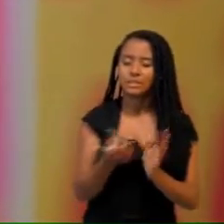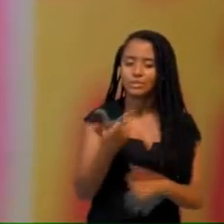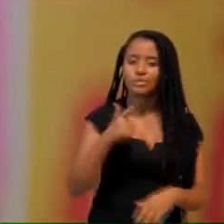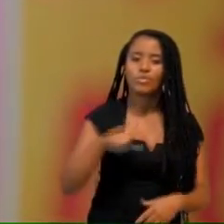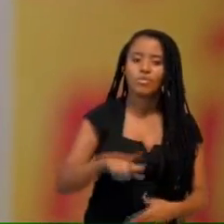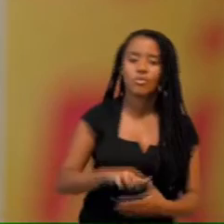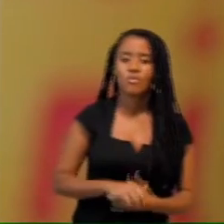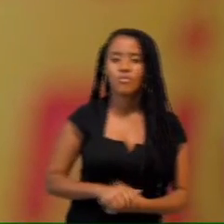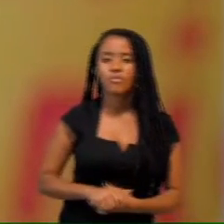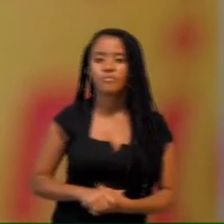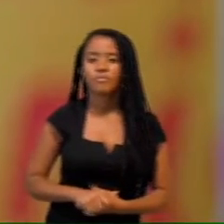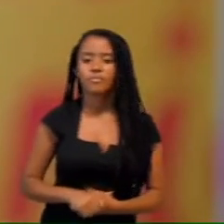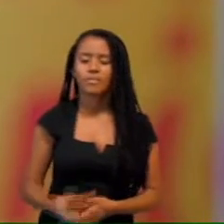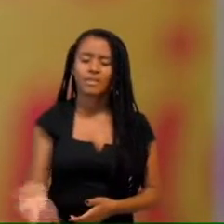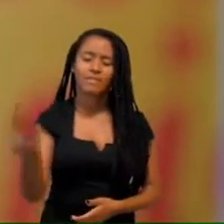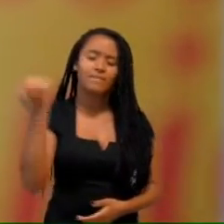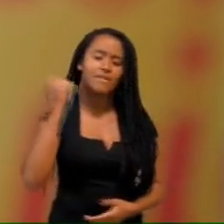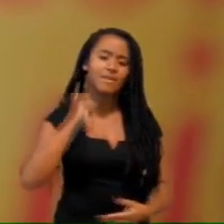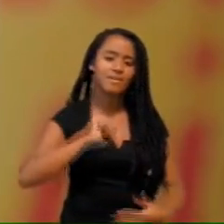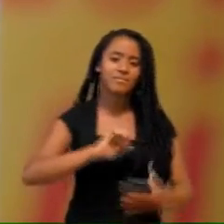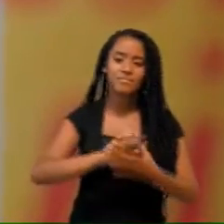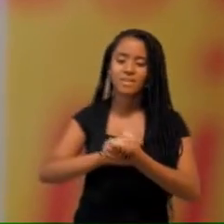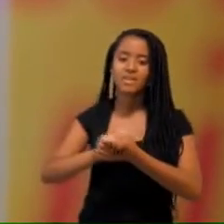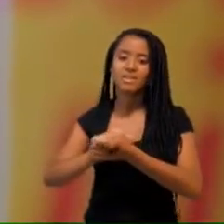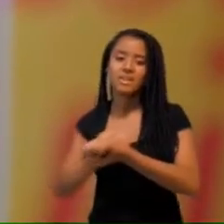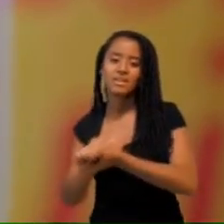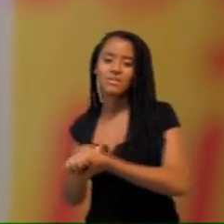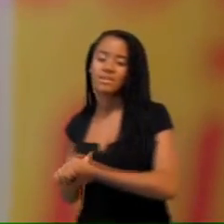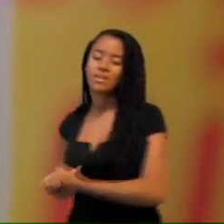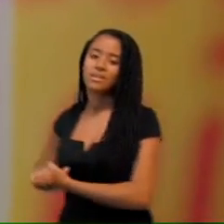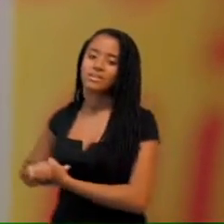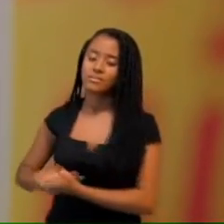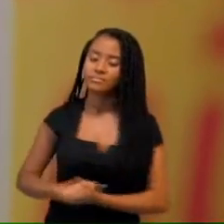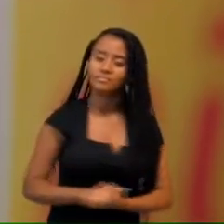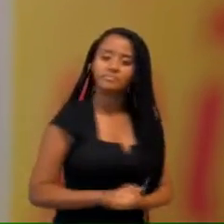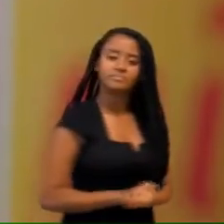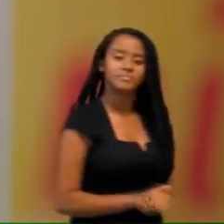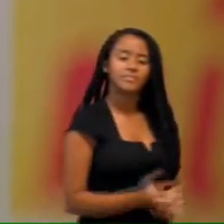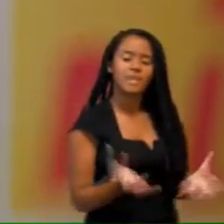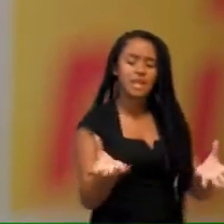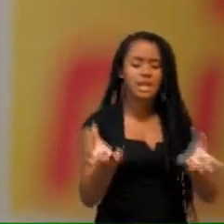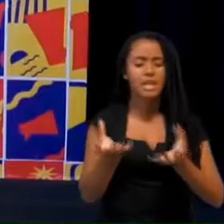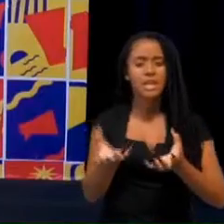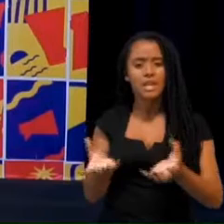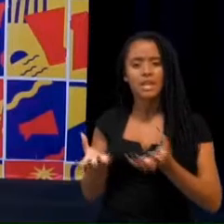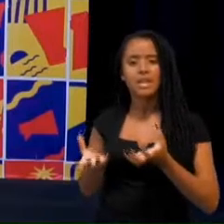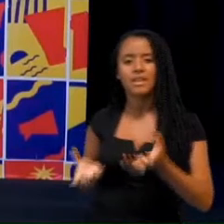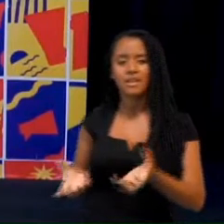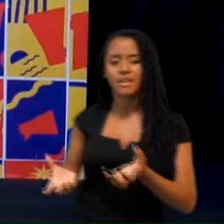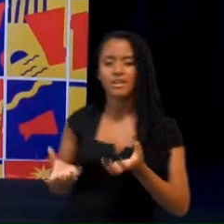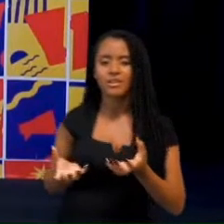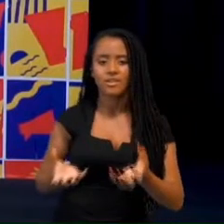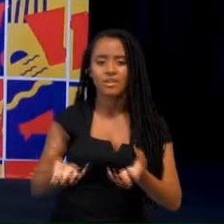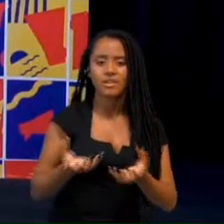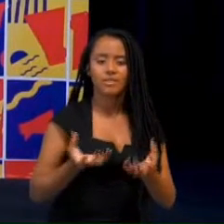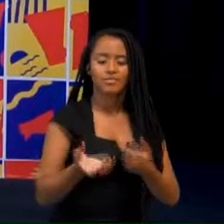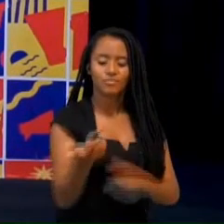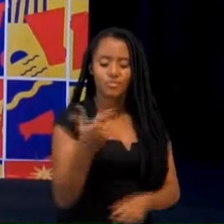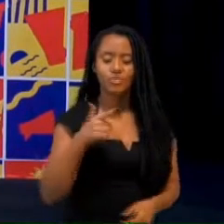chance vem me dar a mão me levantar quero outra